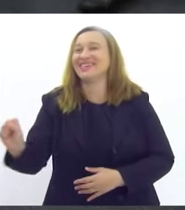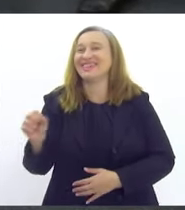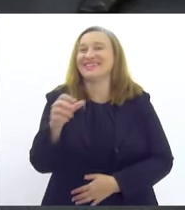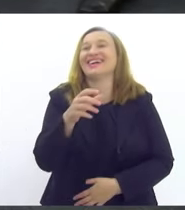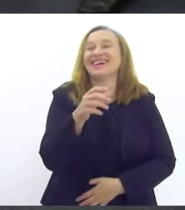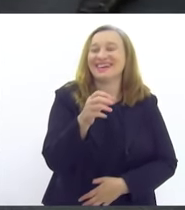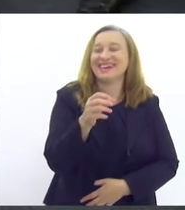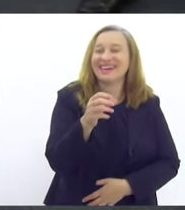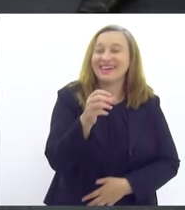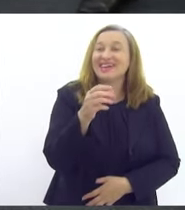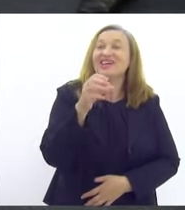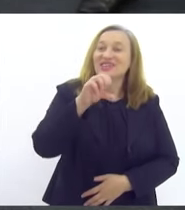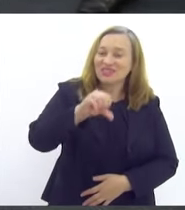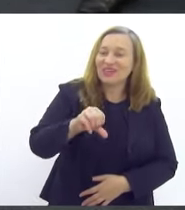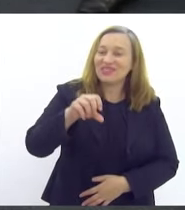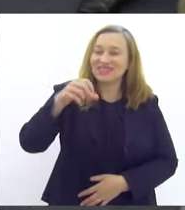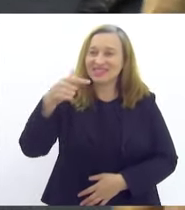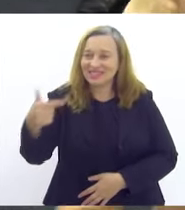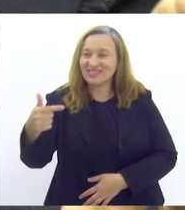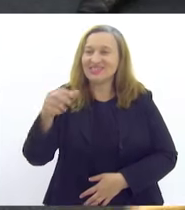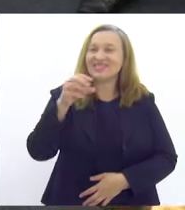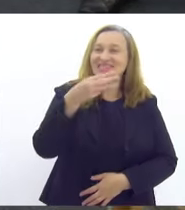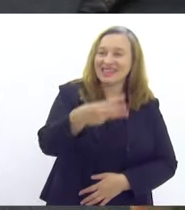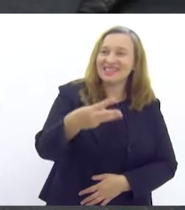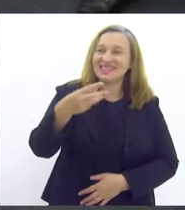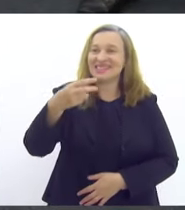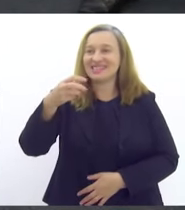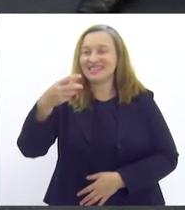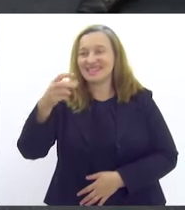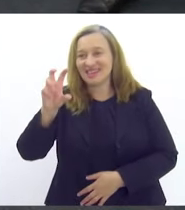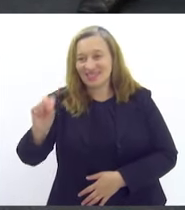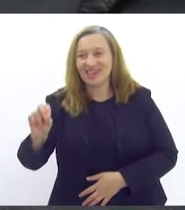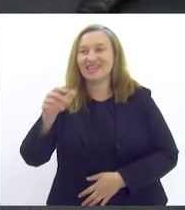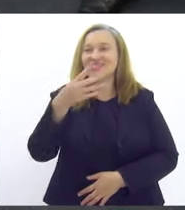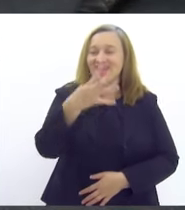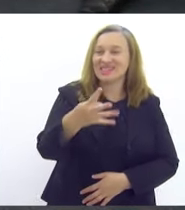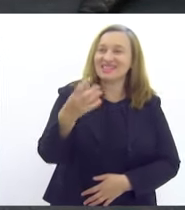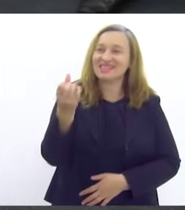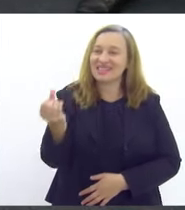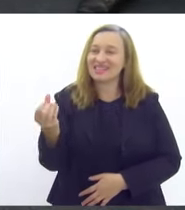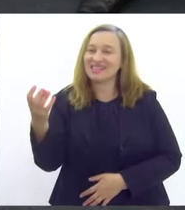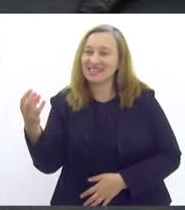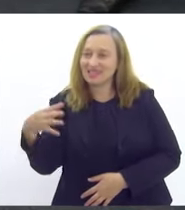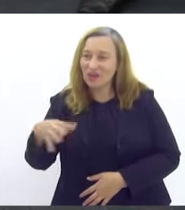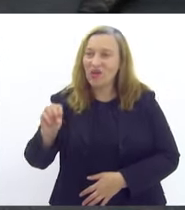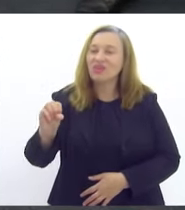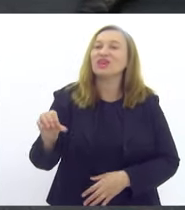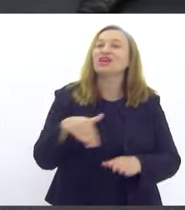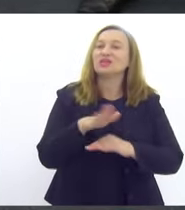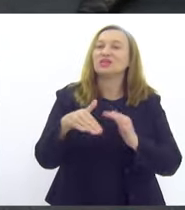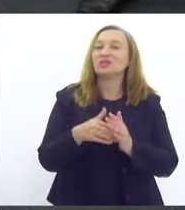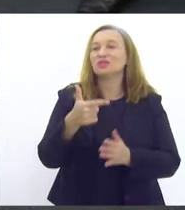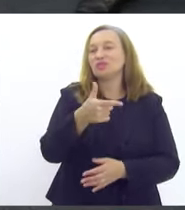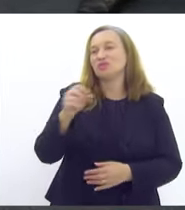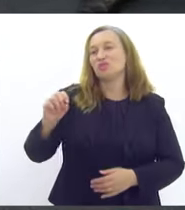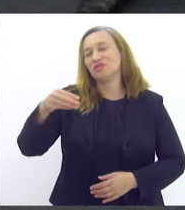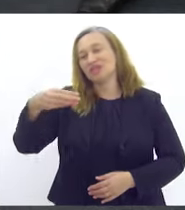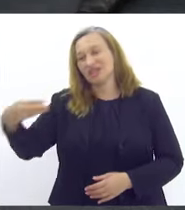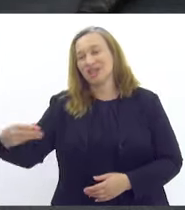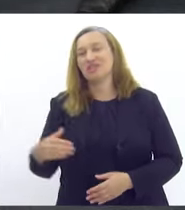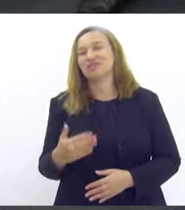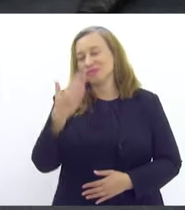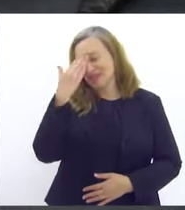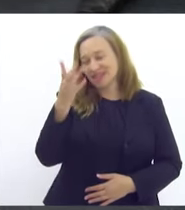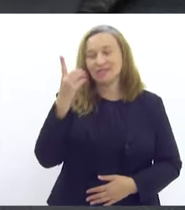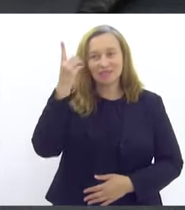434, 92, 350 e 469, todos de 2023. E quero, deputada